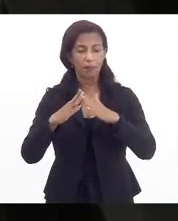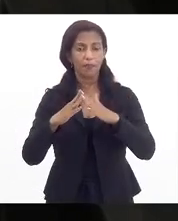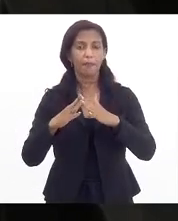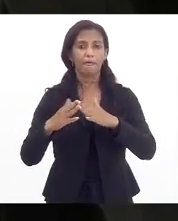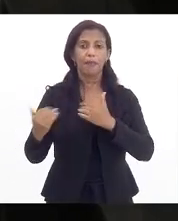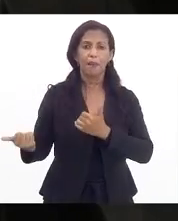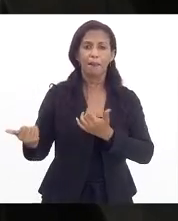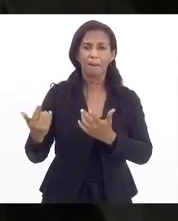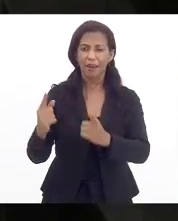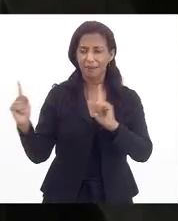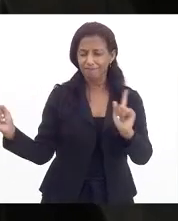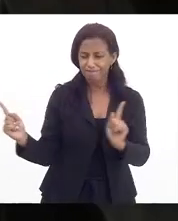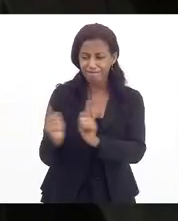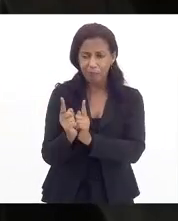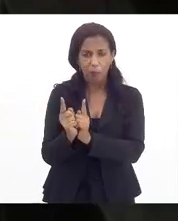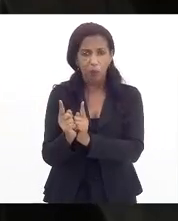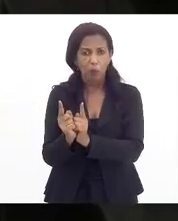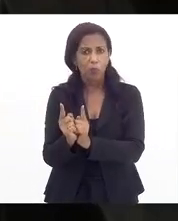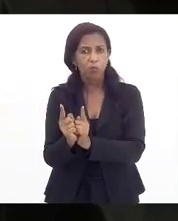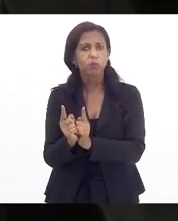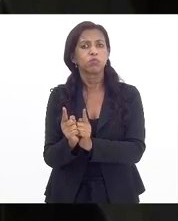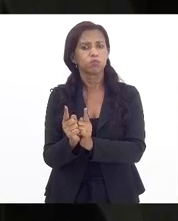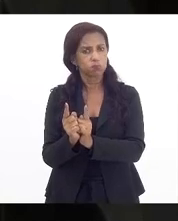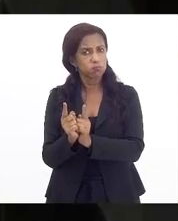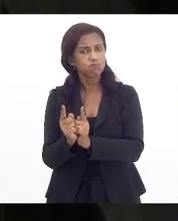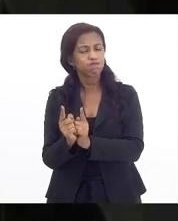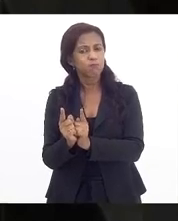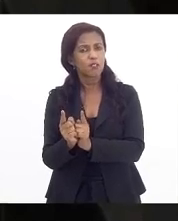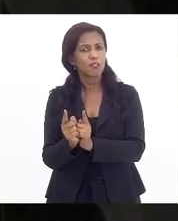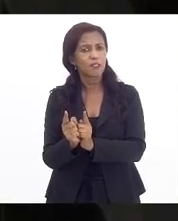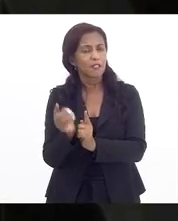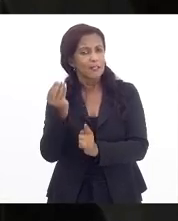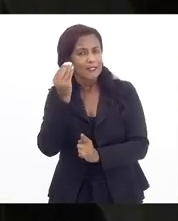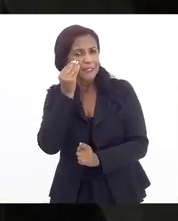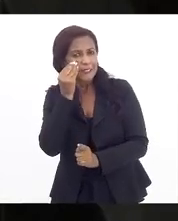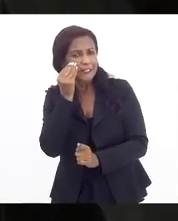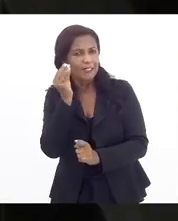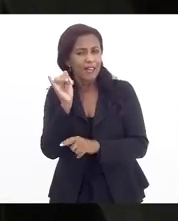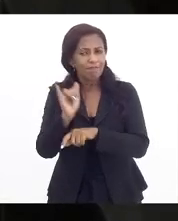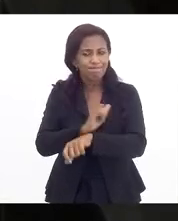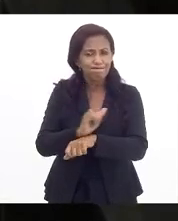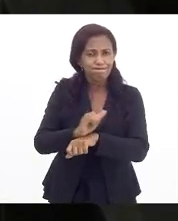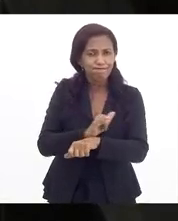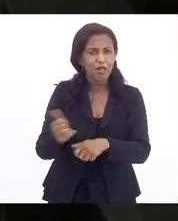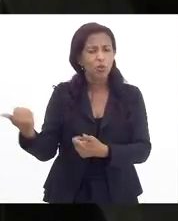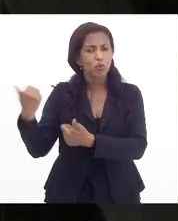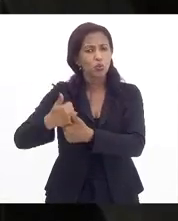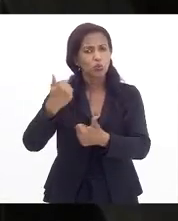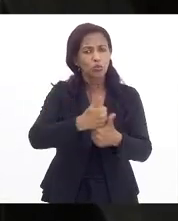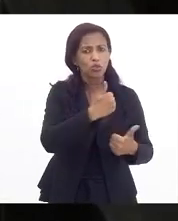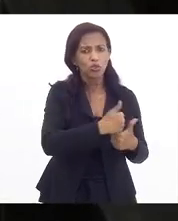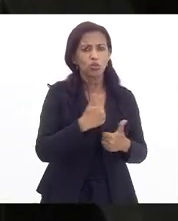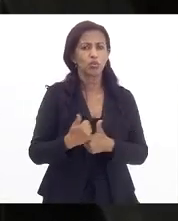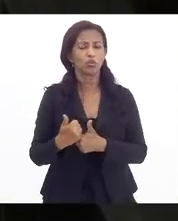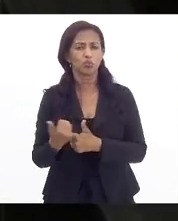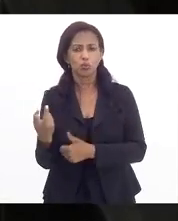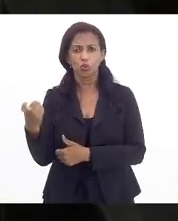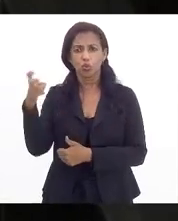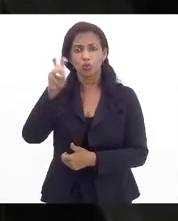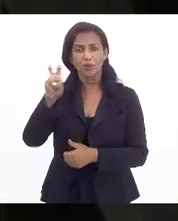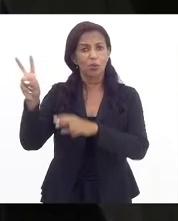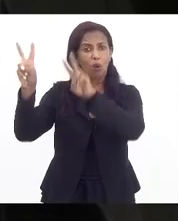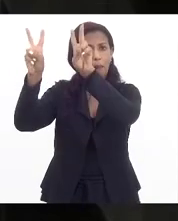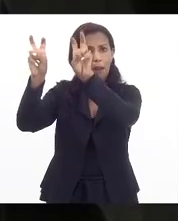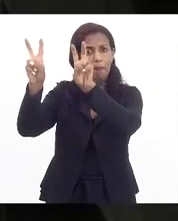para em curtíssimo espaço de tempo repito tentar apresentar o tipo sobre os cinco